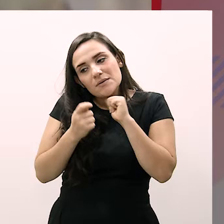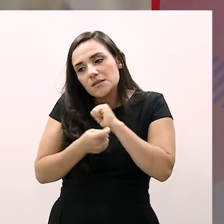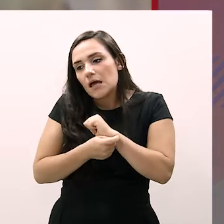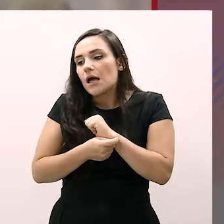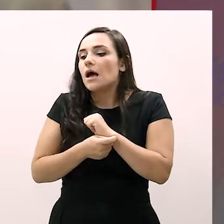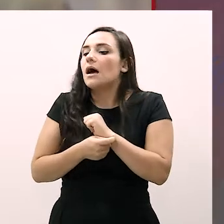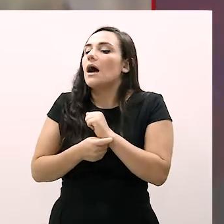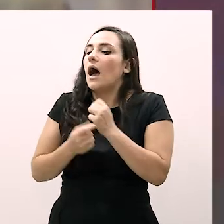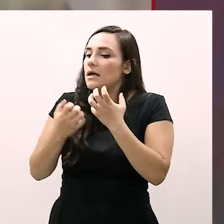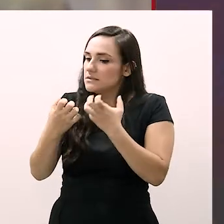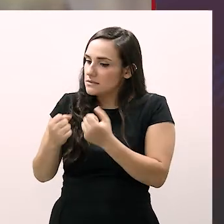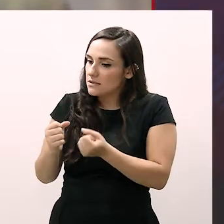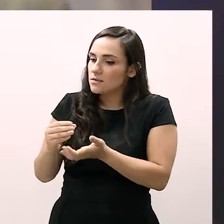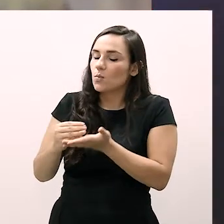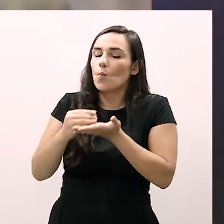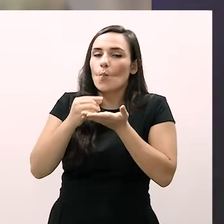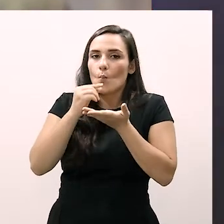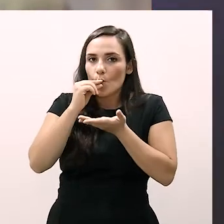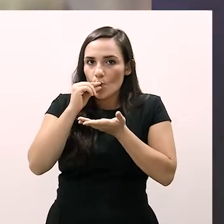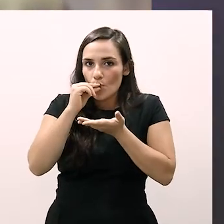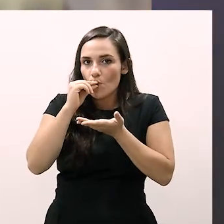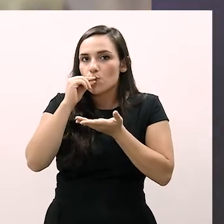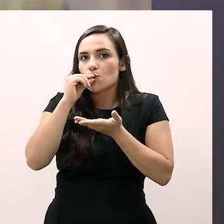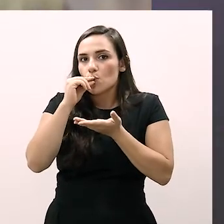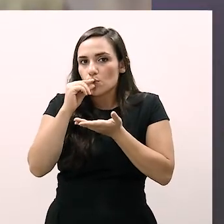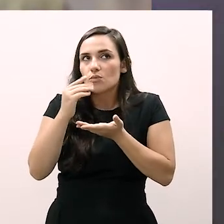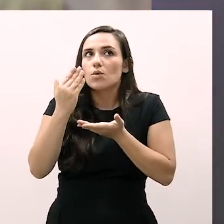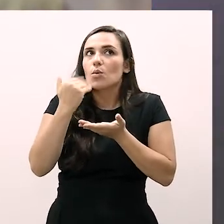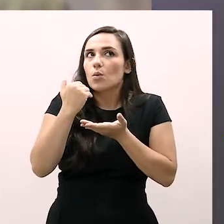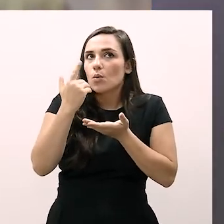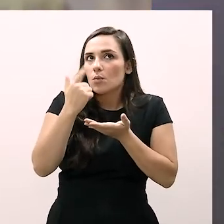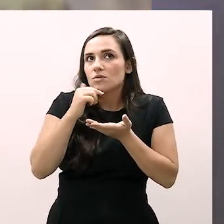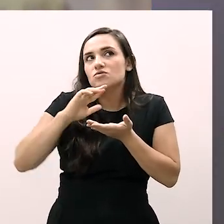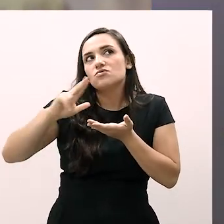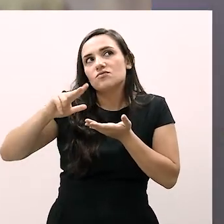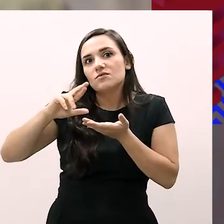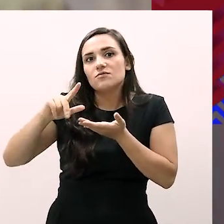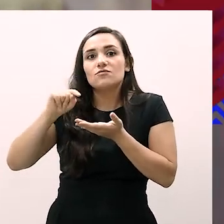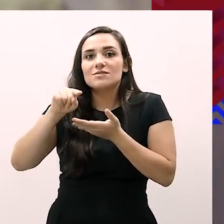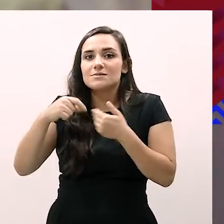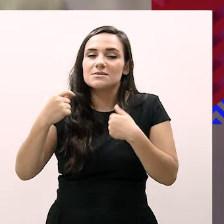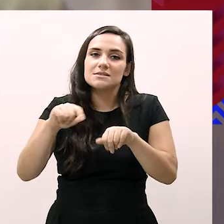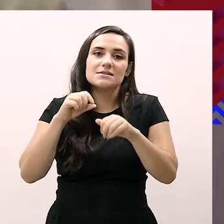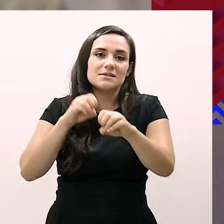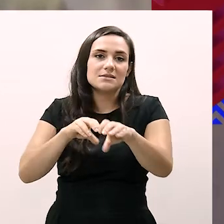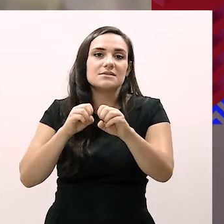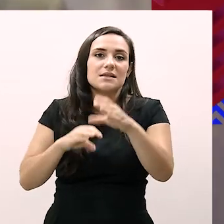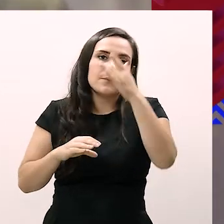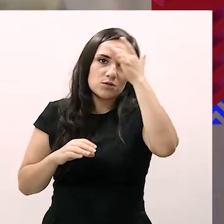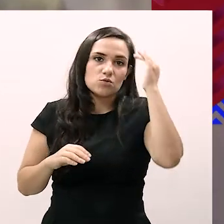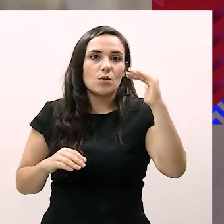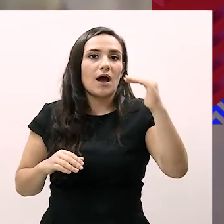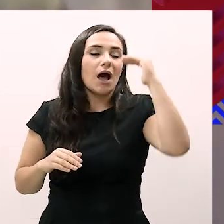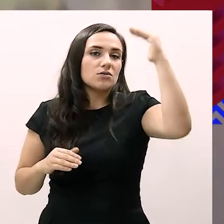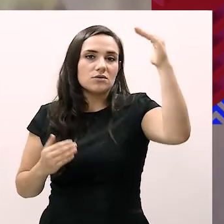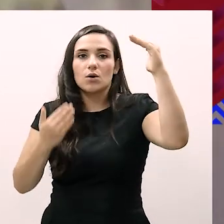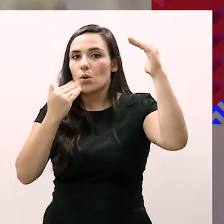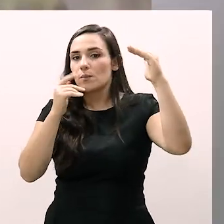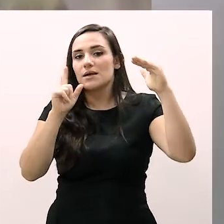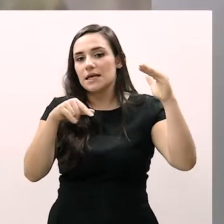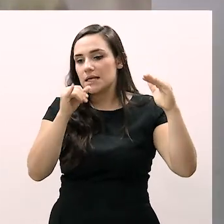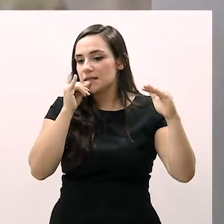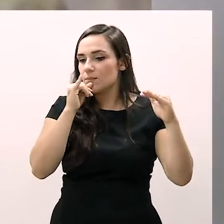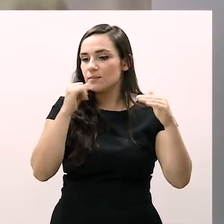adaptação envolvida, né? E é muito interessante que você tem que ensinar um adulto a